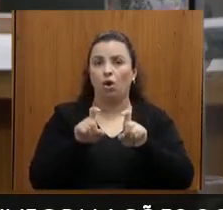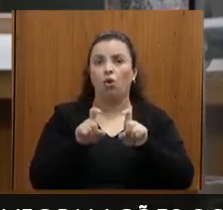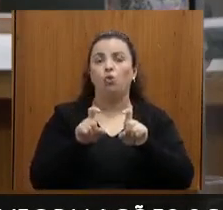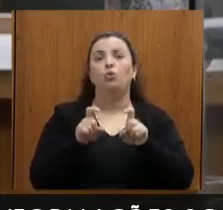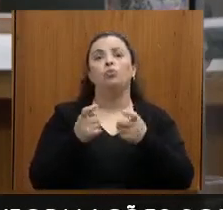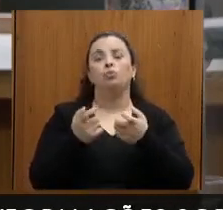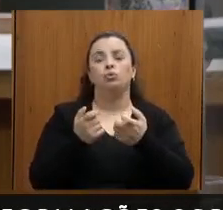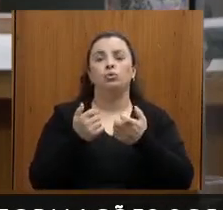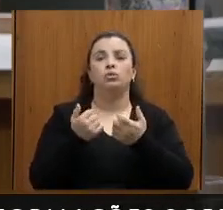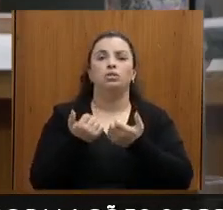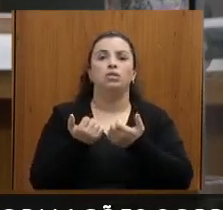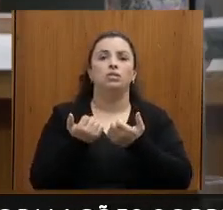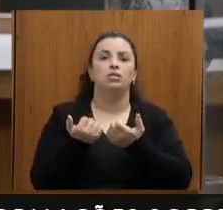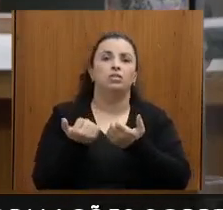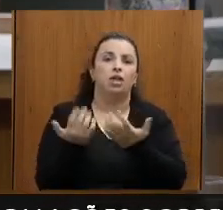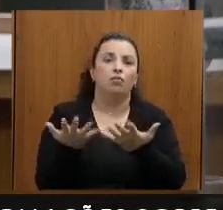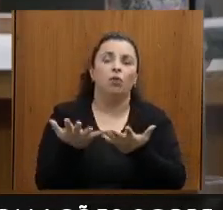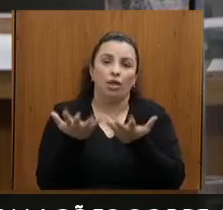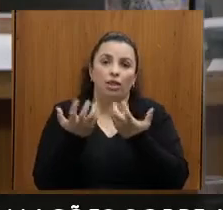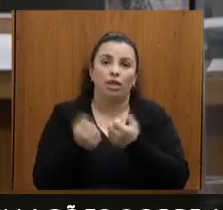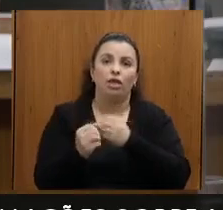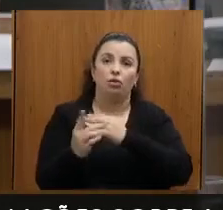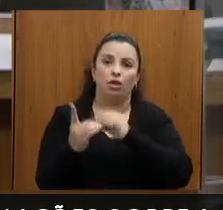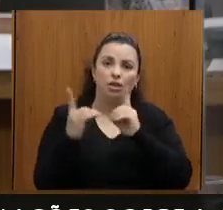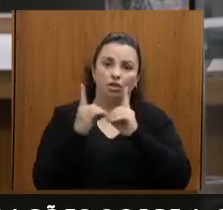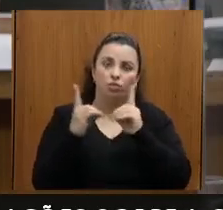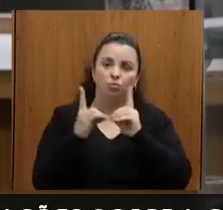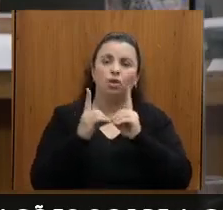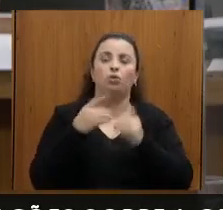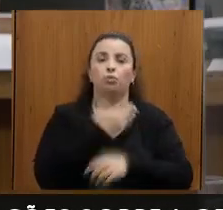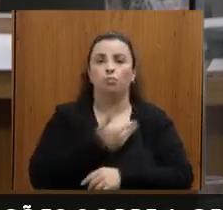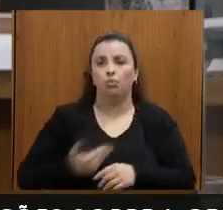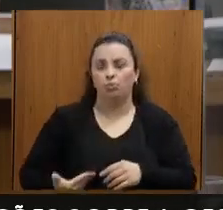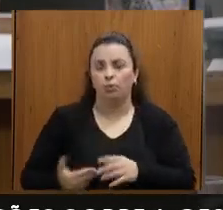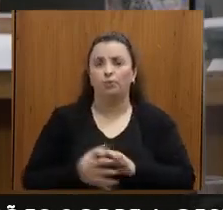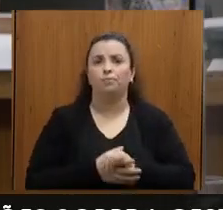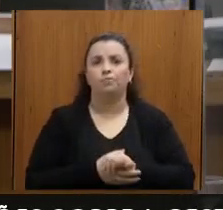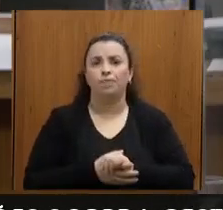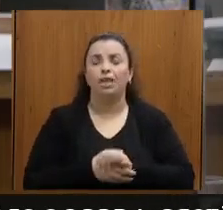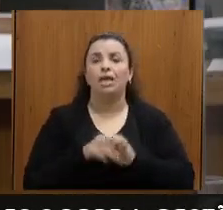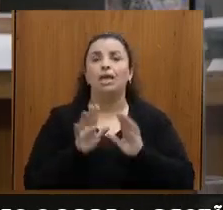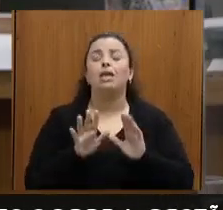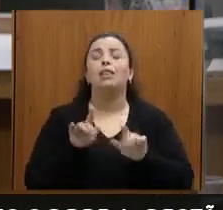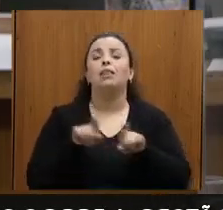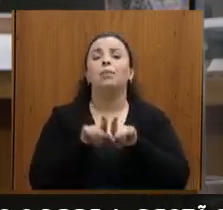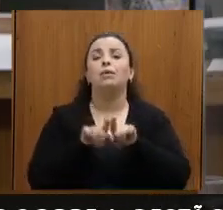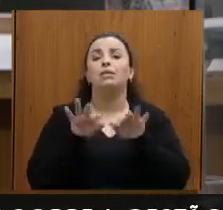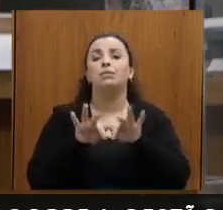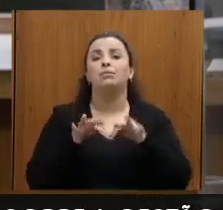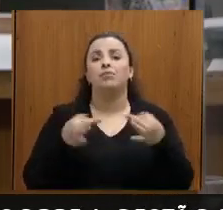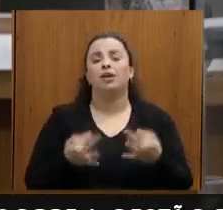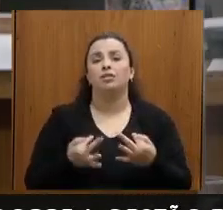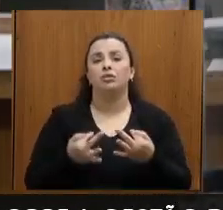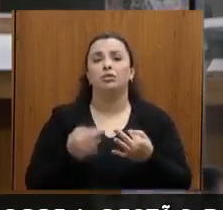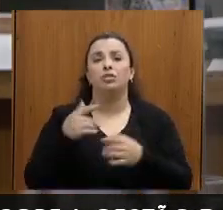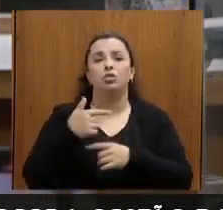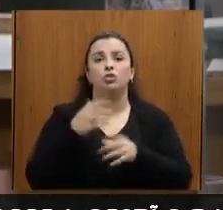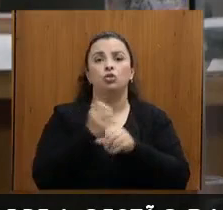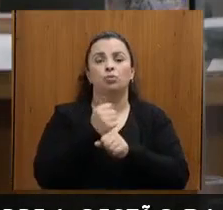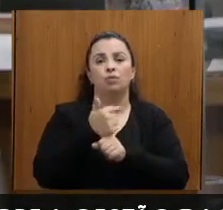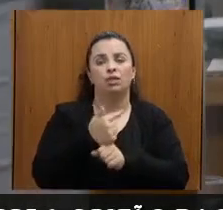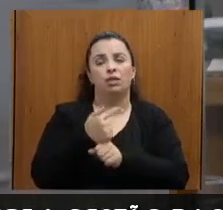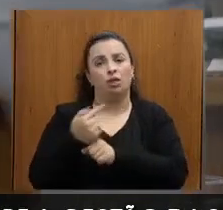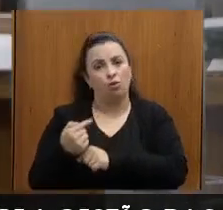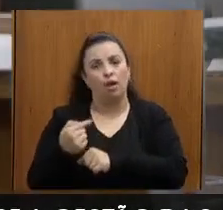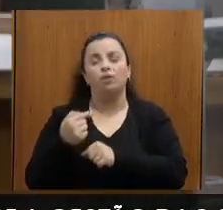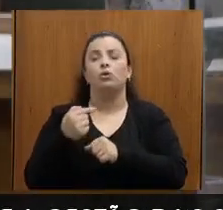com o maior índice de transformação digital dentre todos da Federação e a simplificação de 74 serviços, gerando mais facilidade